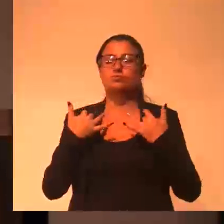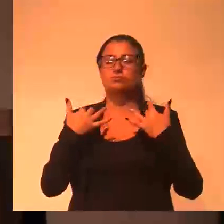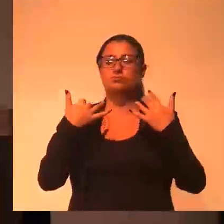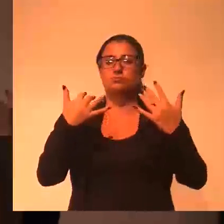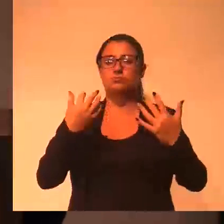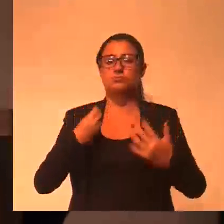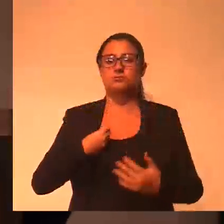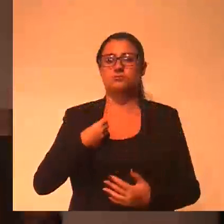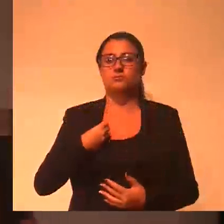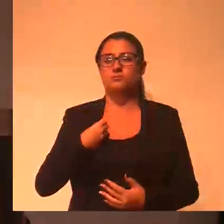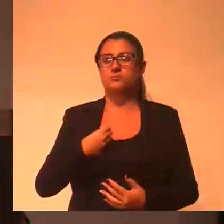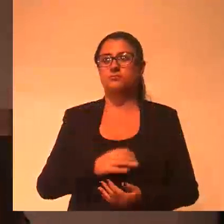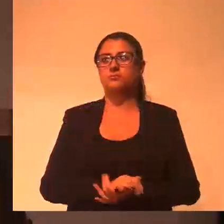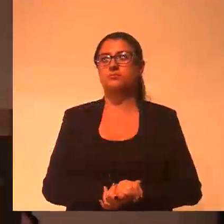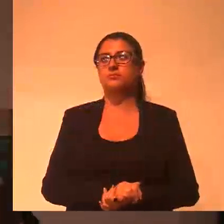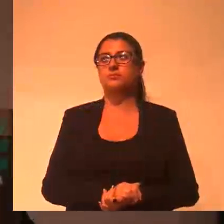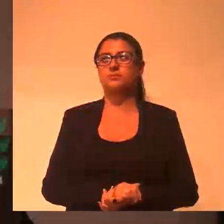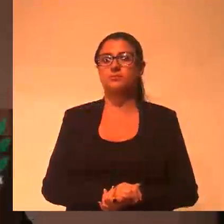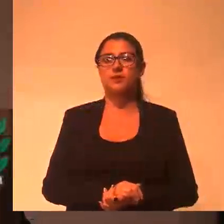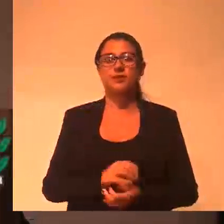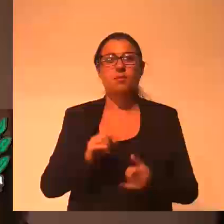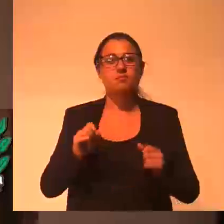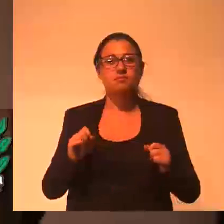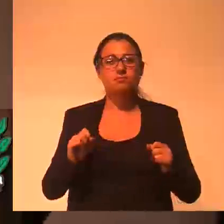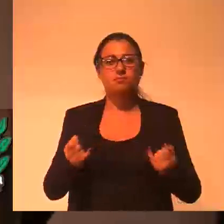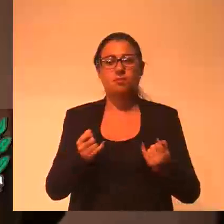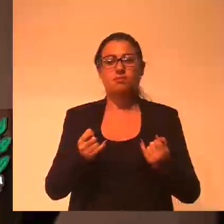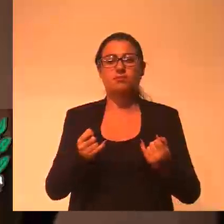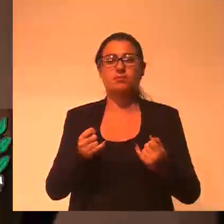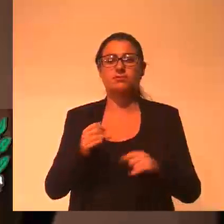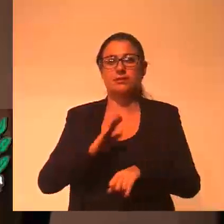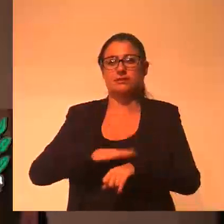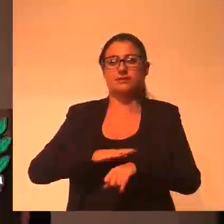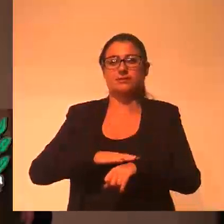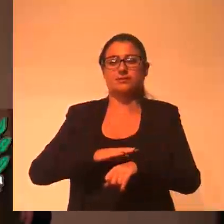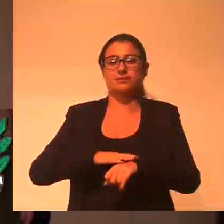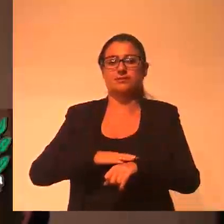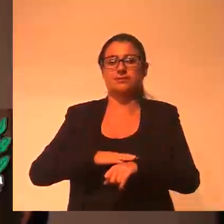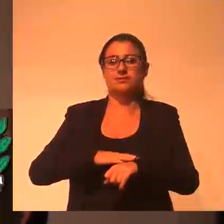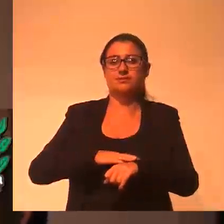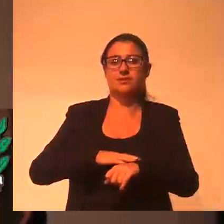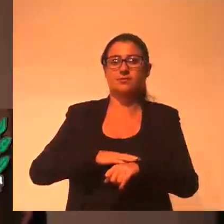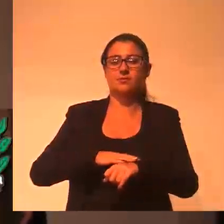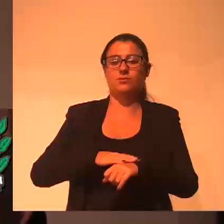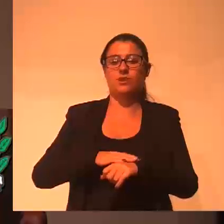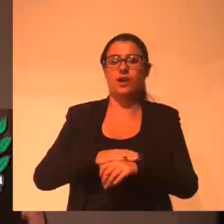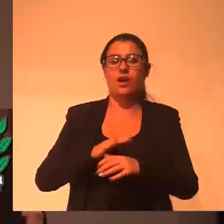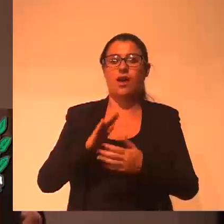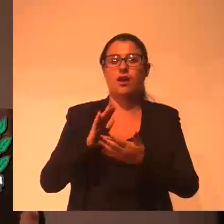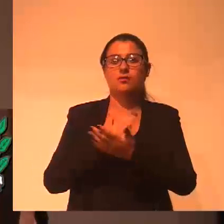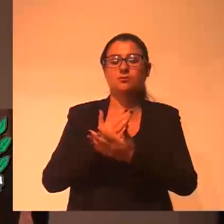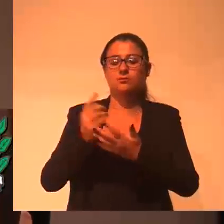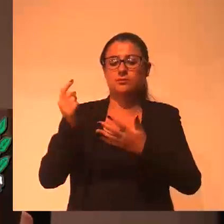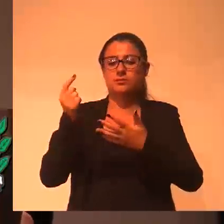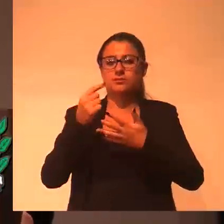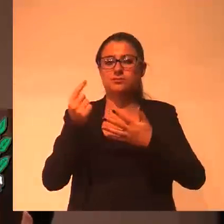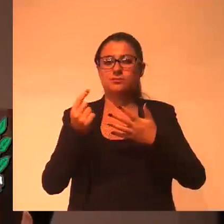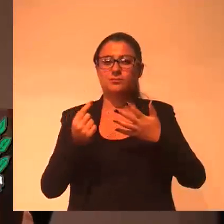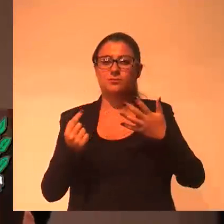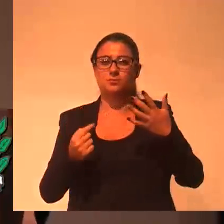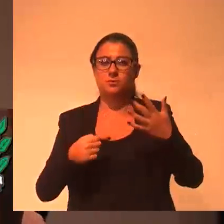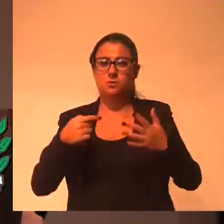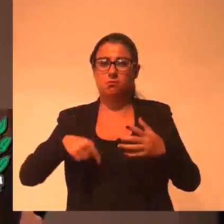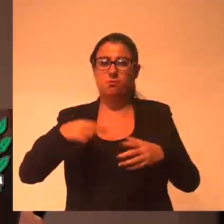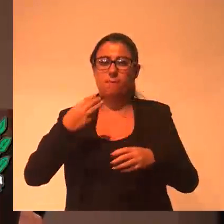Quero tentar aproveitar o máximo do tempo, iniciar por algumas questões que o município vem tratando, né? Então,